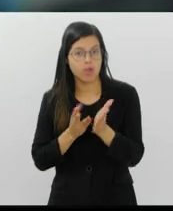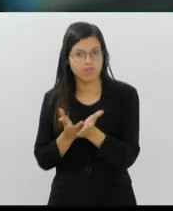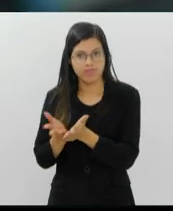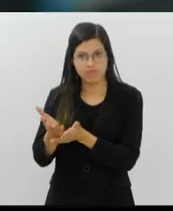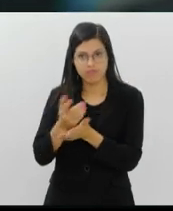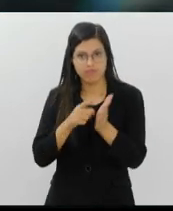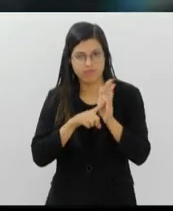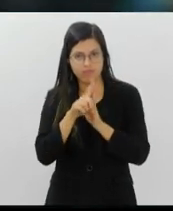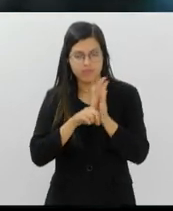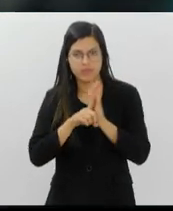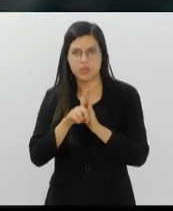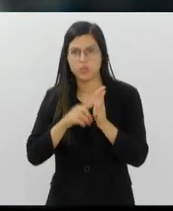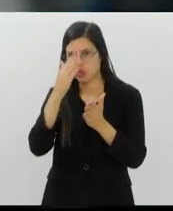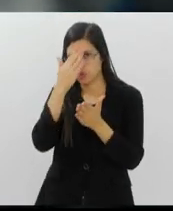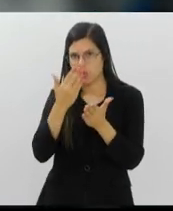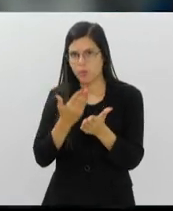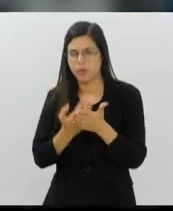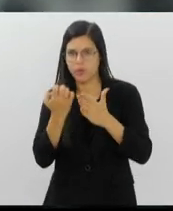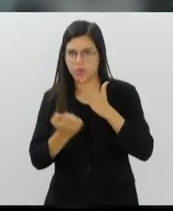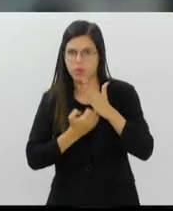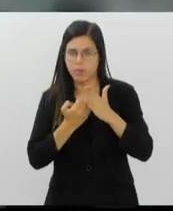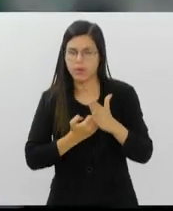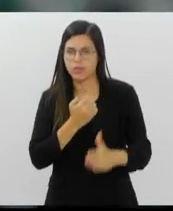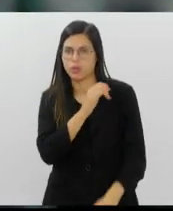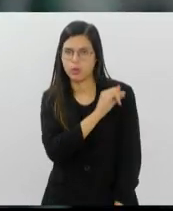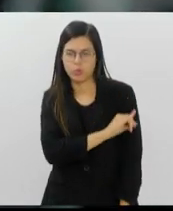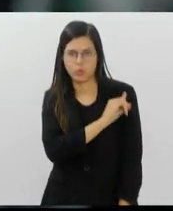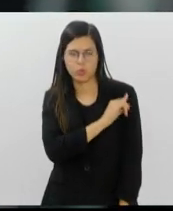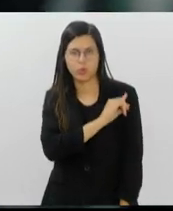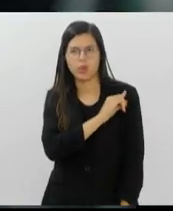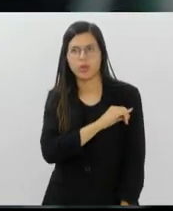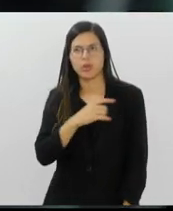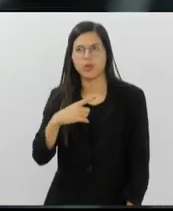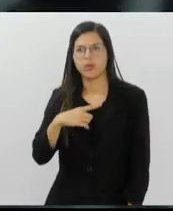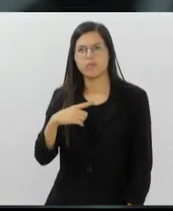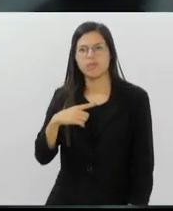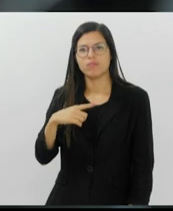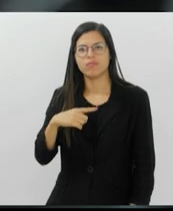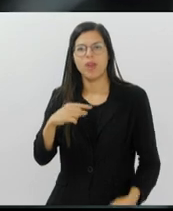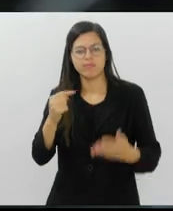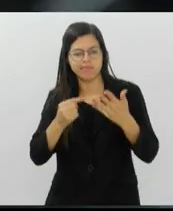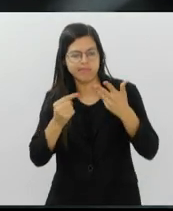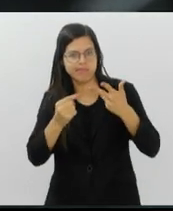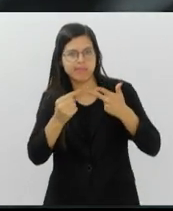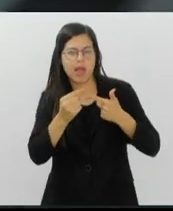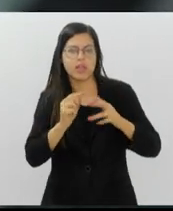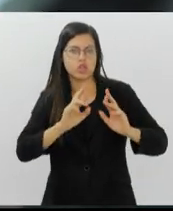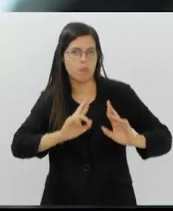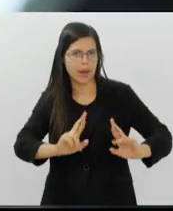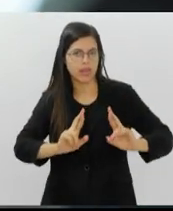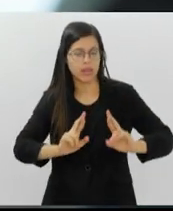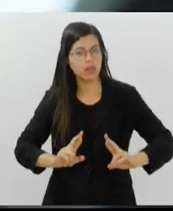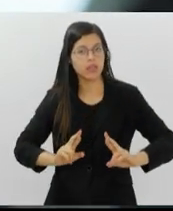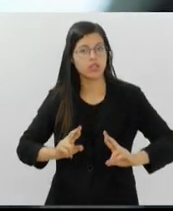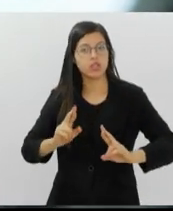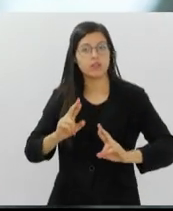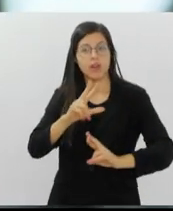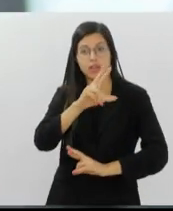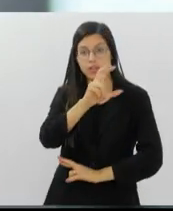Confiança do empresário industrial fluminense, composto pelos indicadores de condições atuais e expectativas, passou